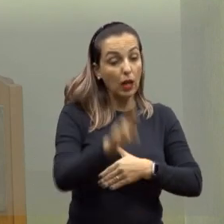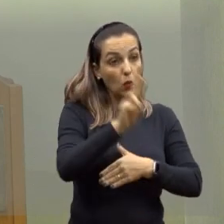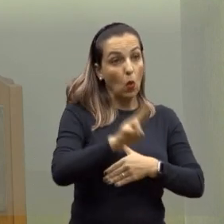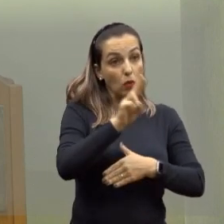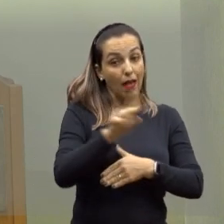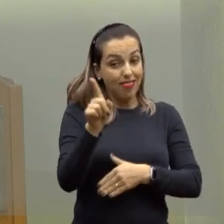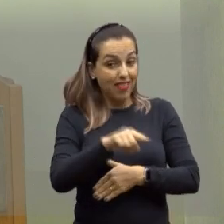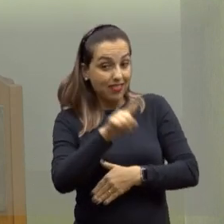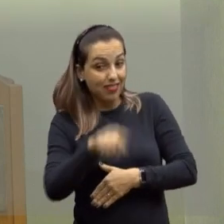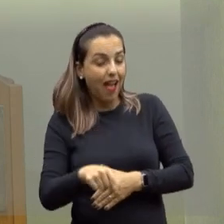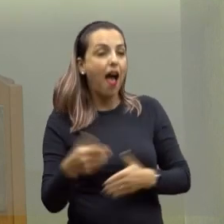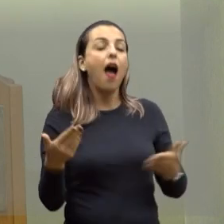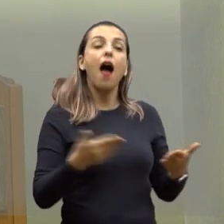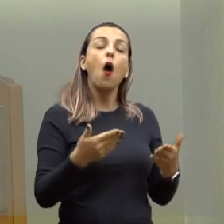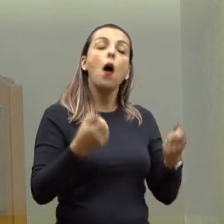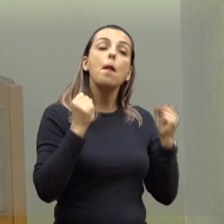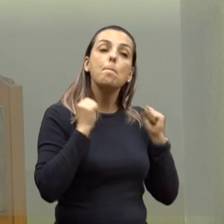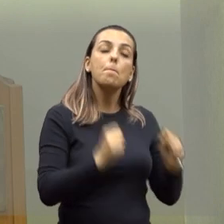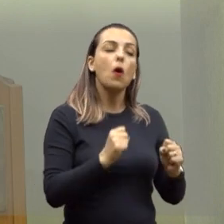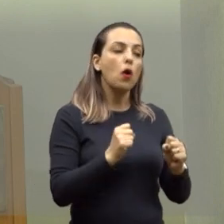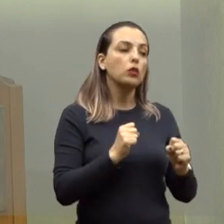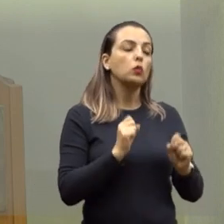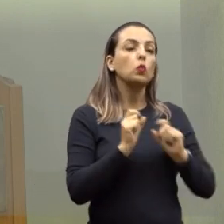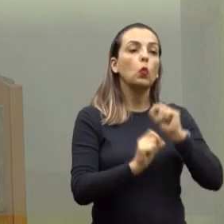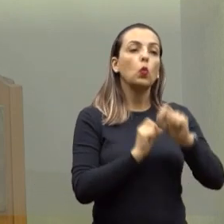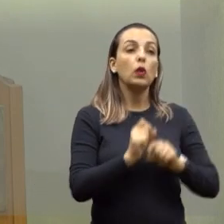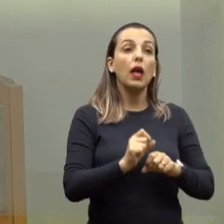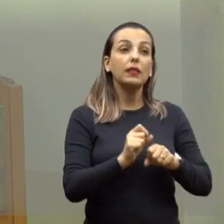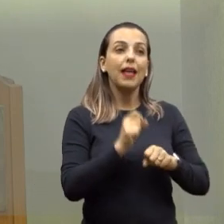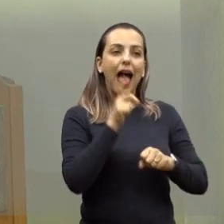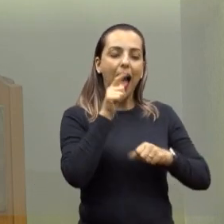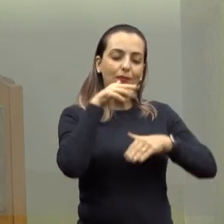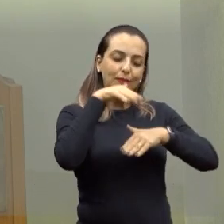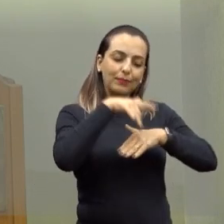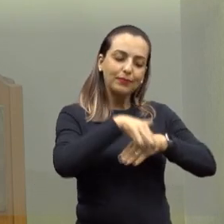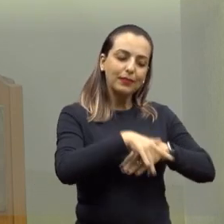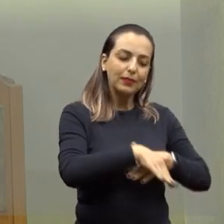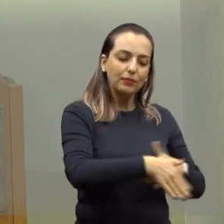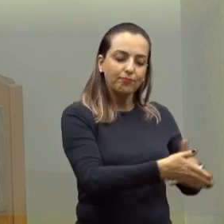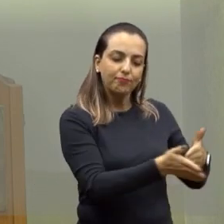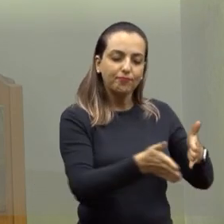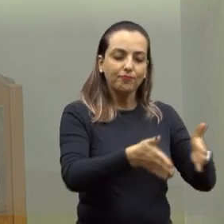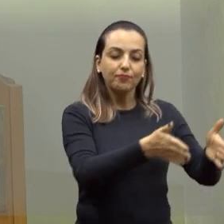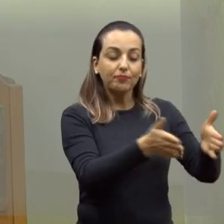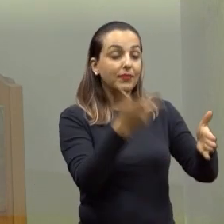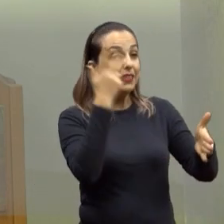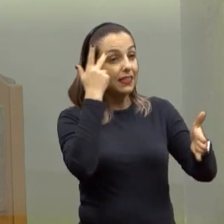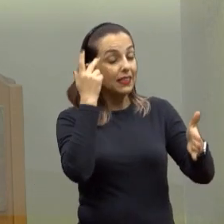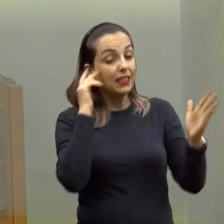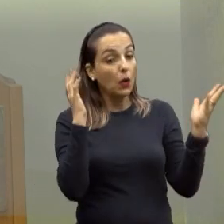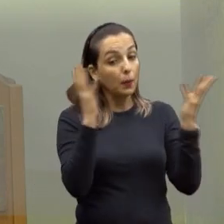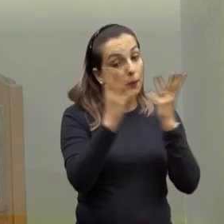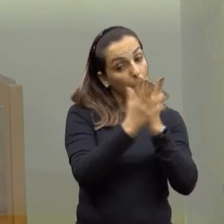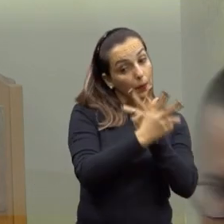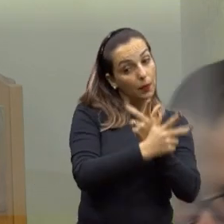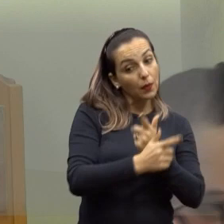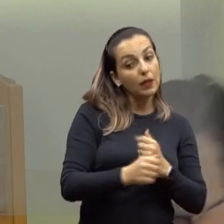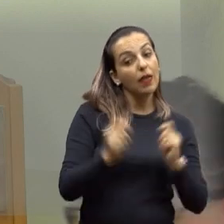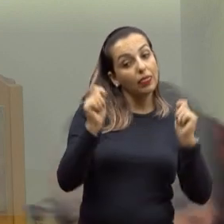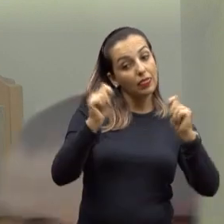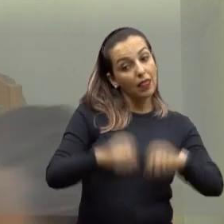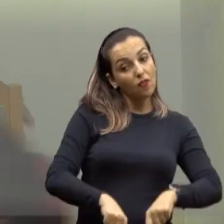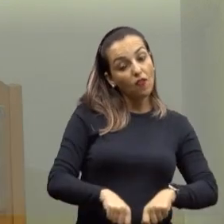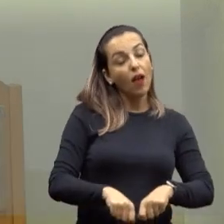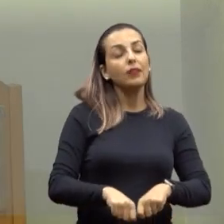Talvez nós possamos recuperar é os cursos naturais desses rios e trazer a beleza natural que esse mundo deixou